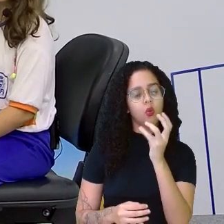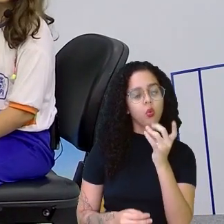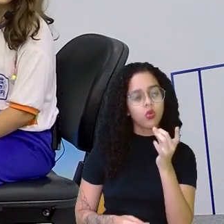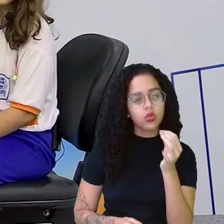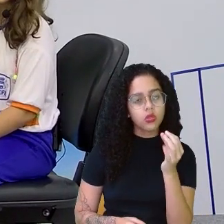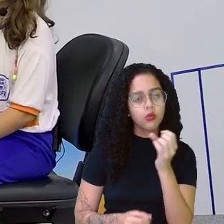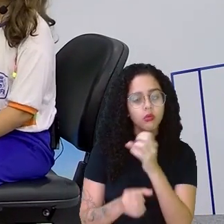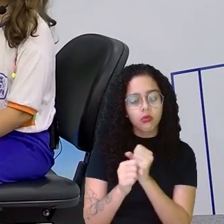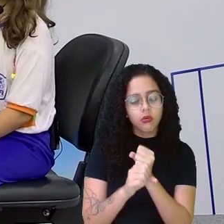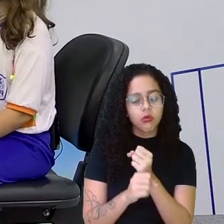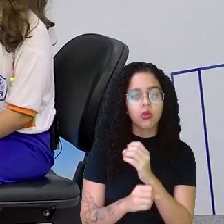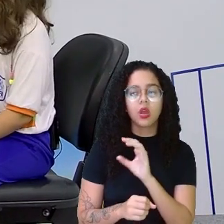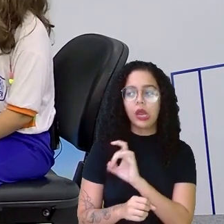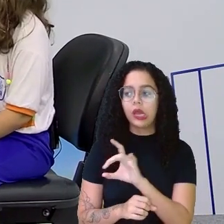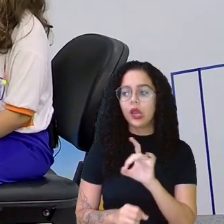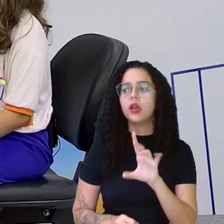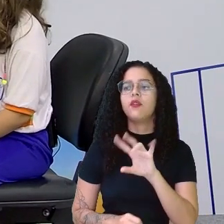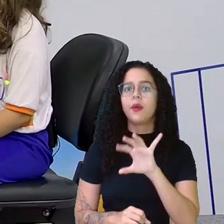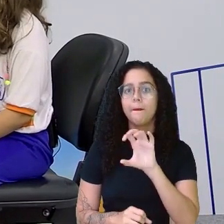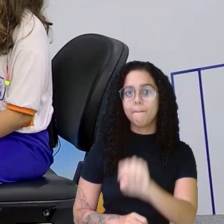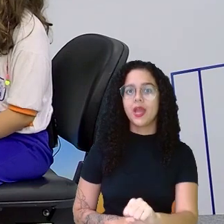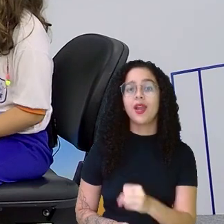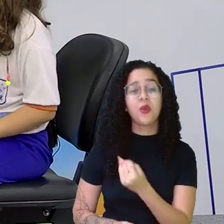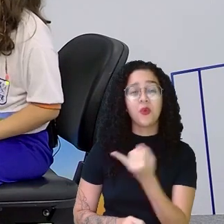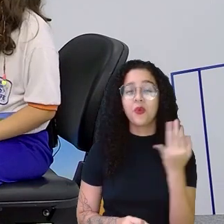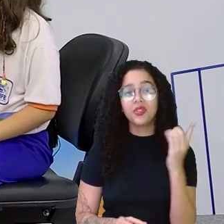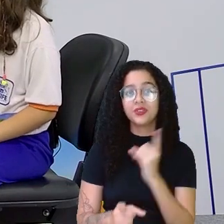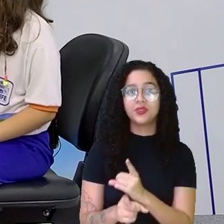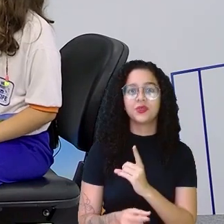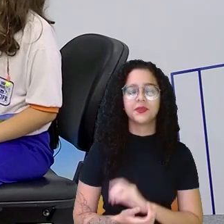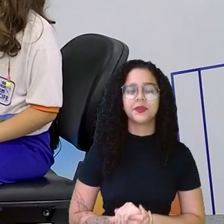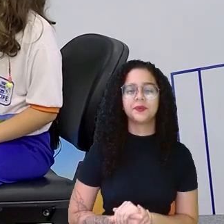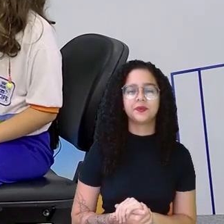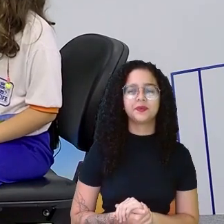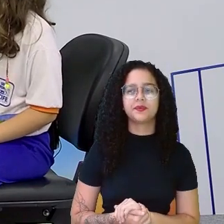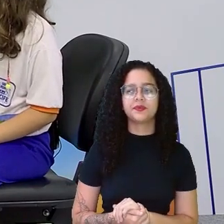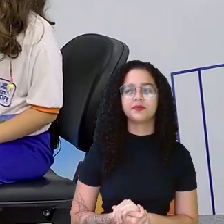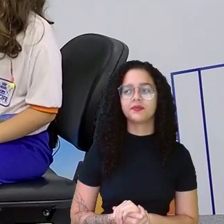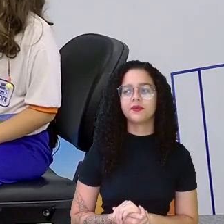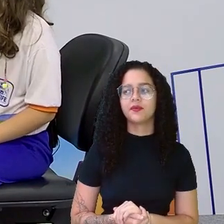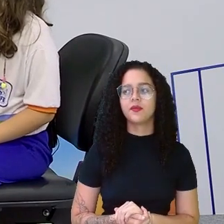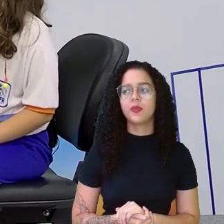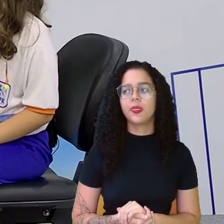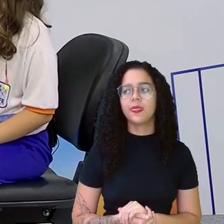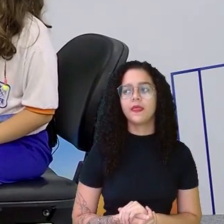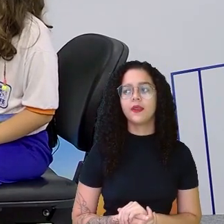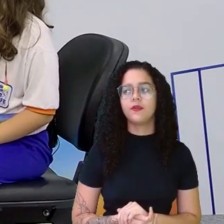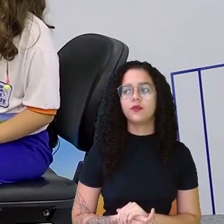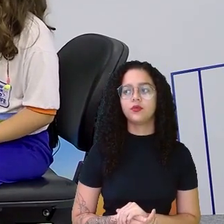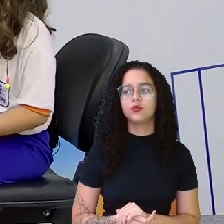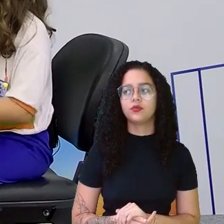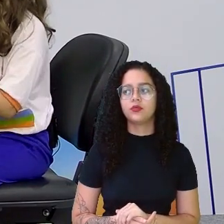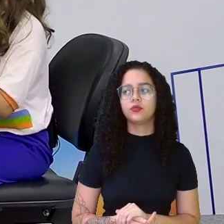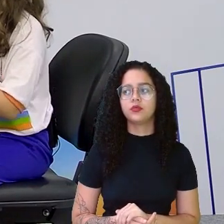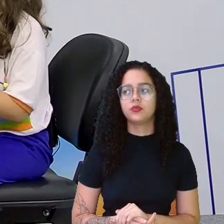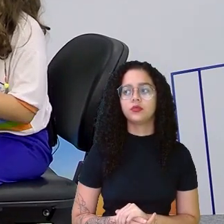cada pedacinho, ela vai pegar um palitinho para a gente descobrir quantos pedacinhos tem, tá certo? Vai lá.